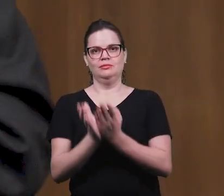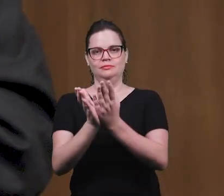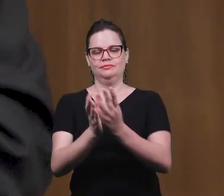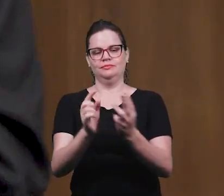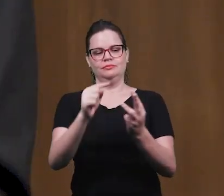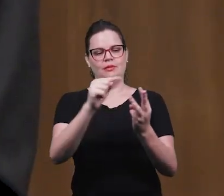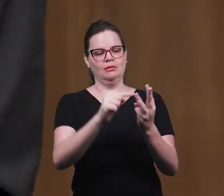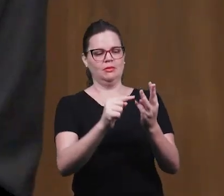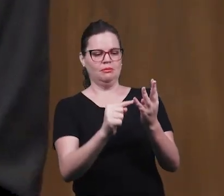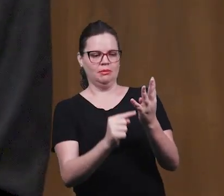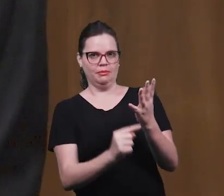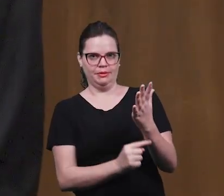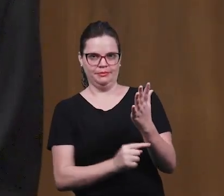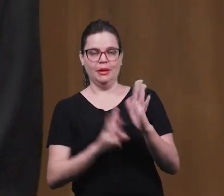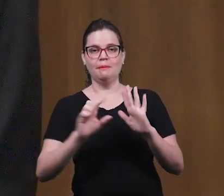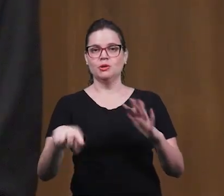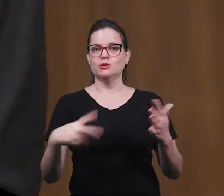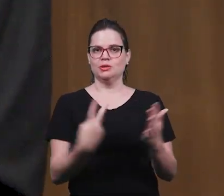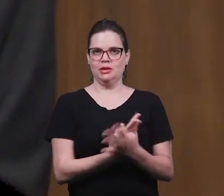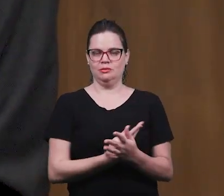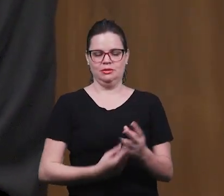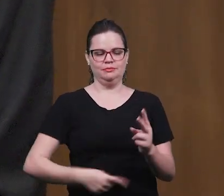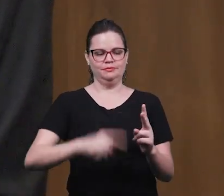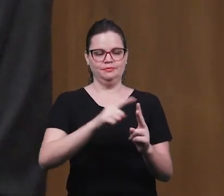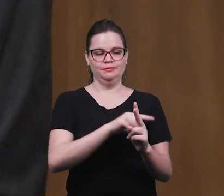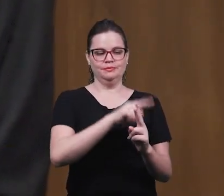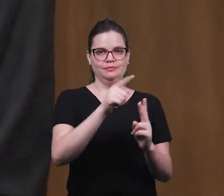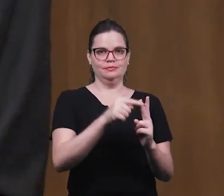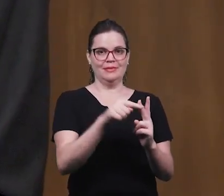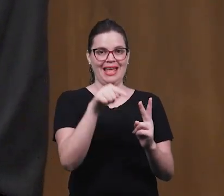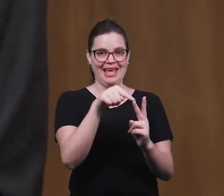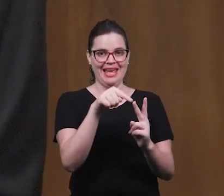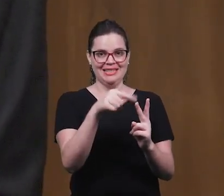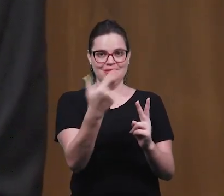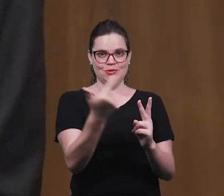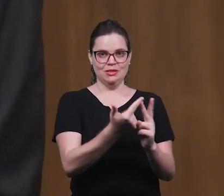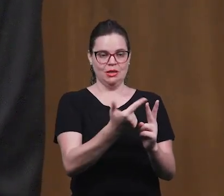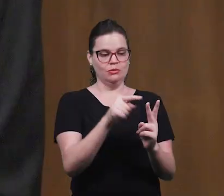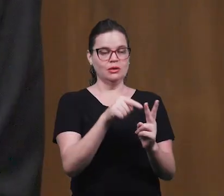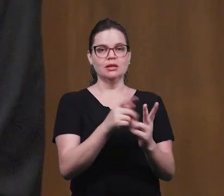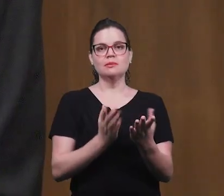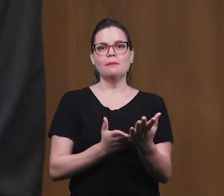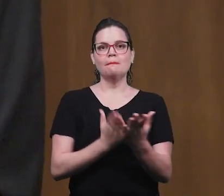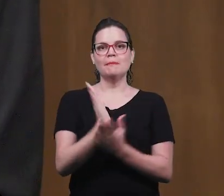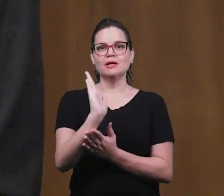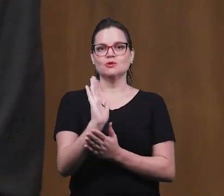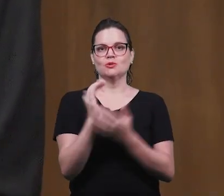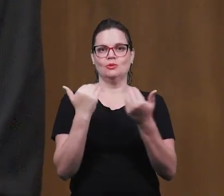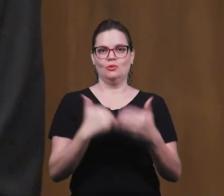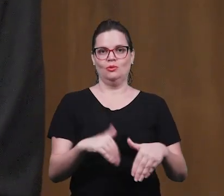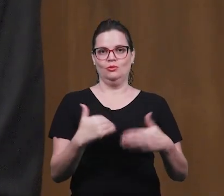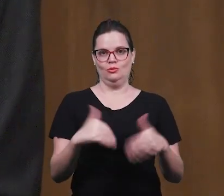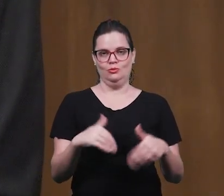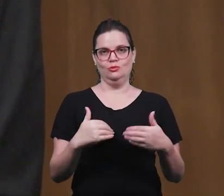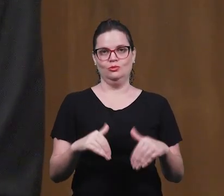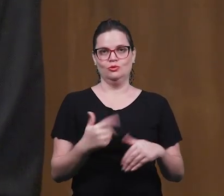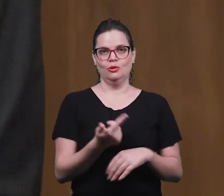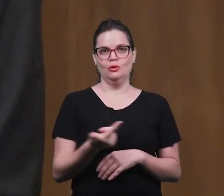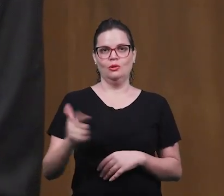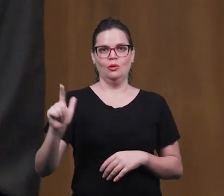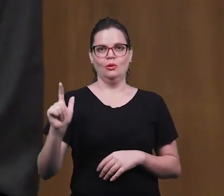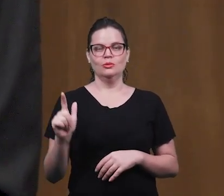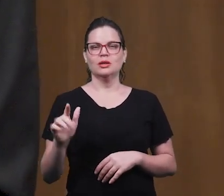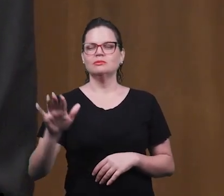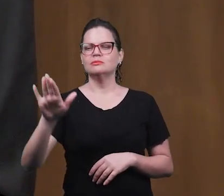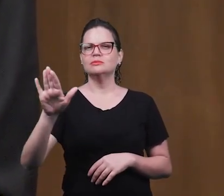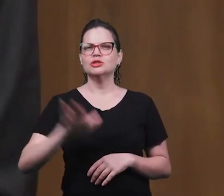navio. Só que o segundo colocado, ele passou num concurso público e ele